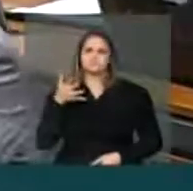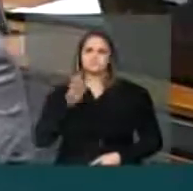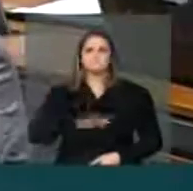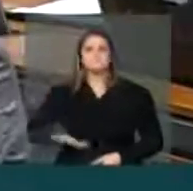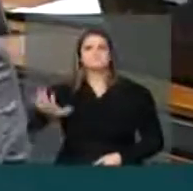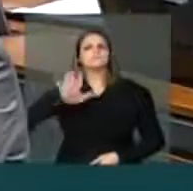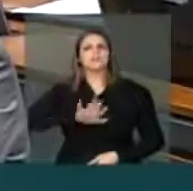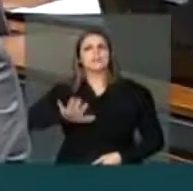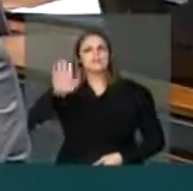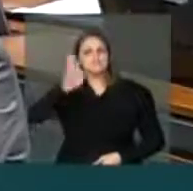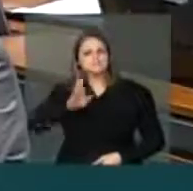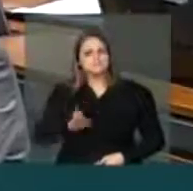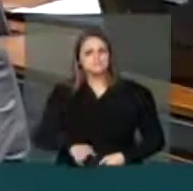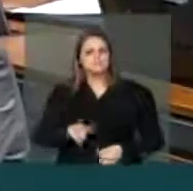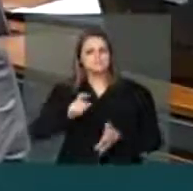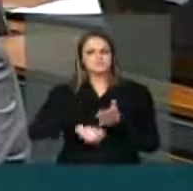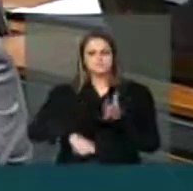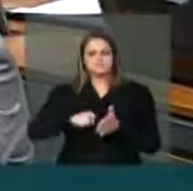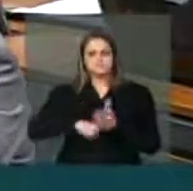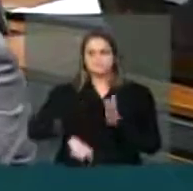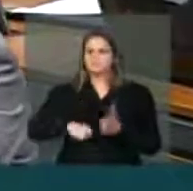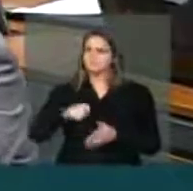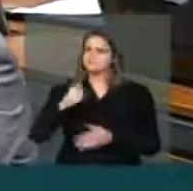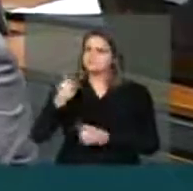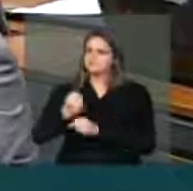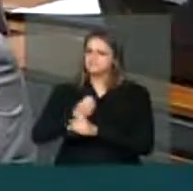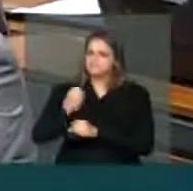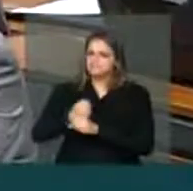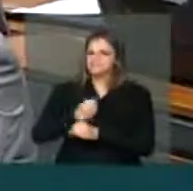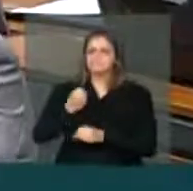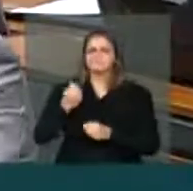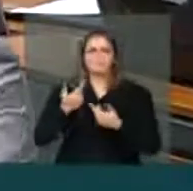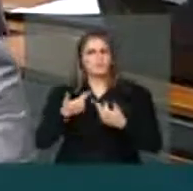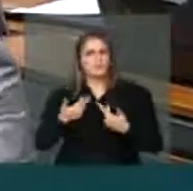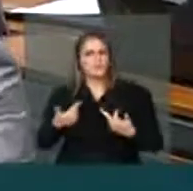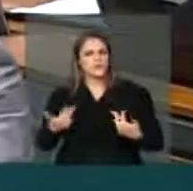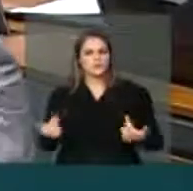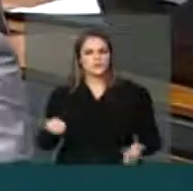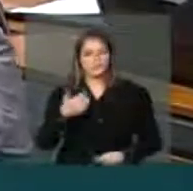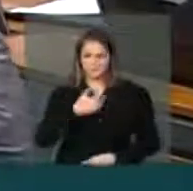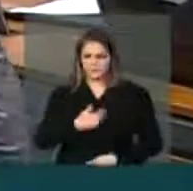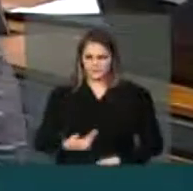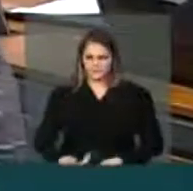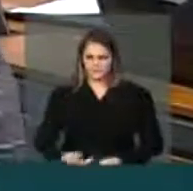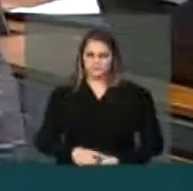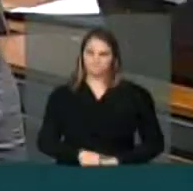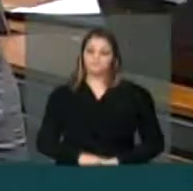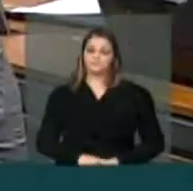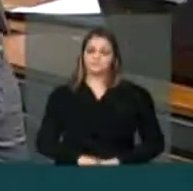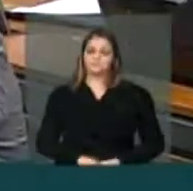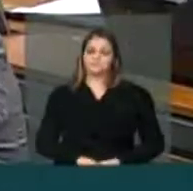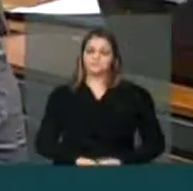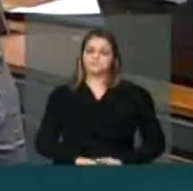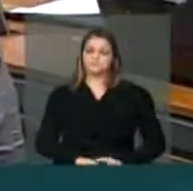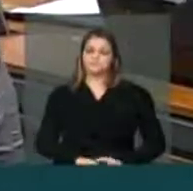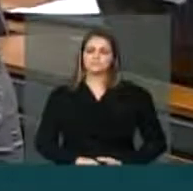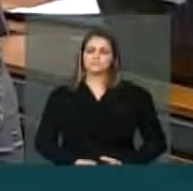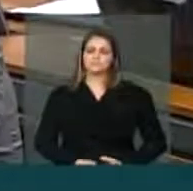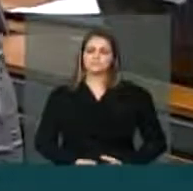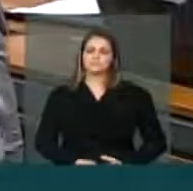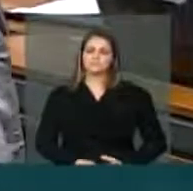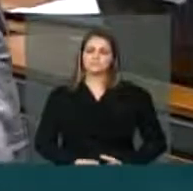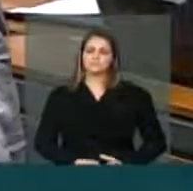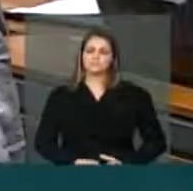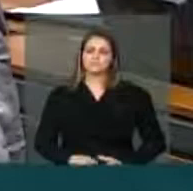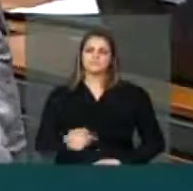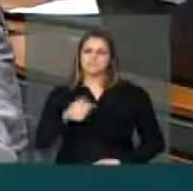fiscal e às obras de infraestrutura que o governo vem desenvolvendo nesse momento. Então, eu queria dizer a